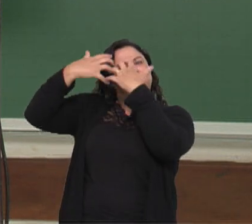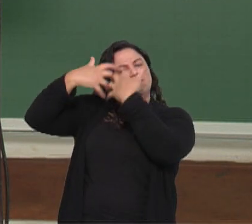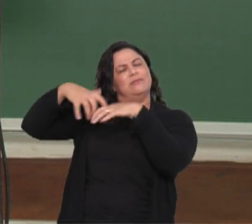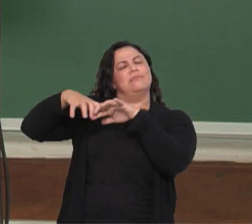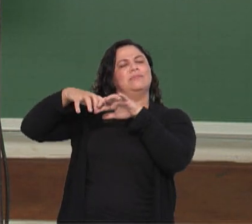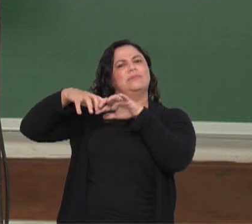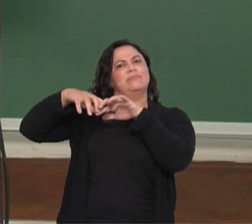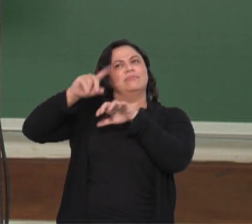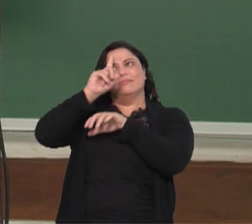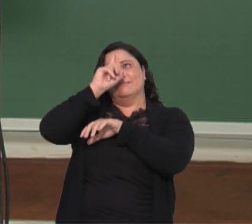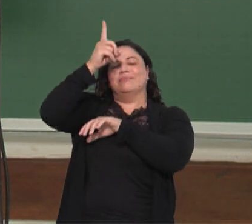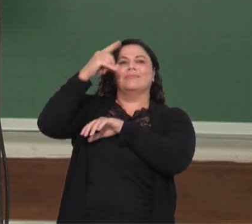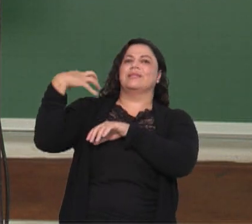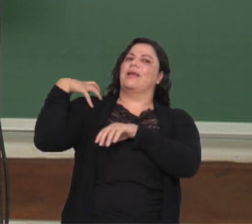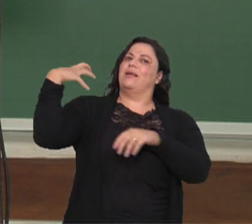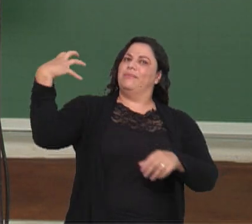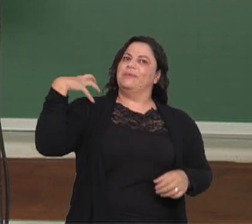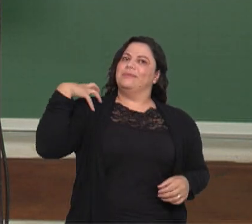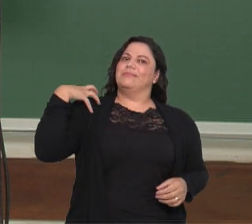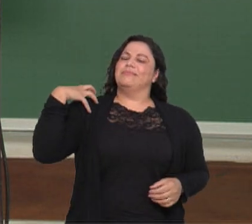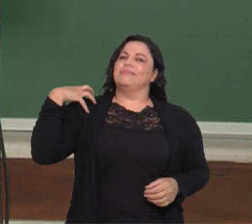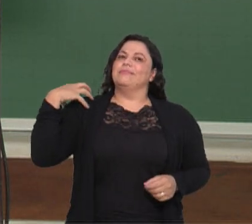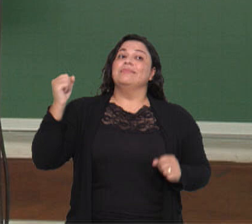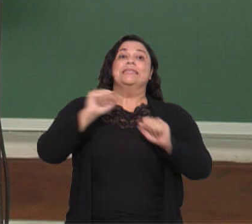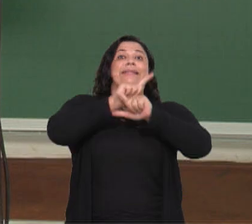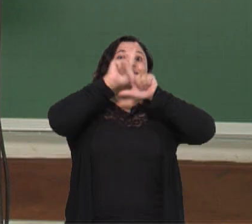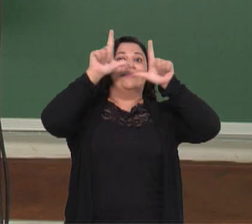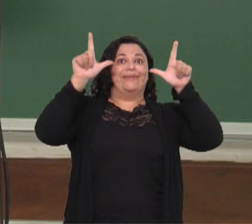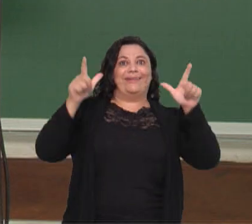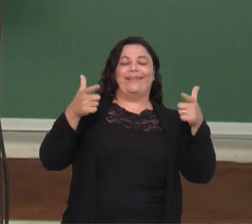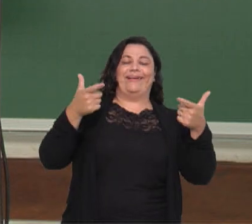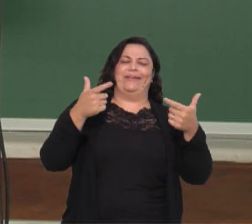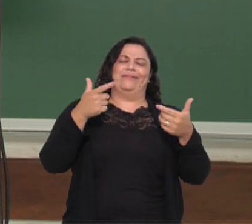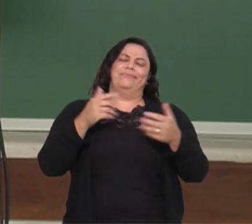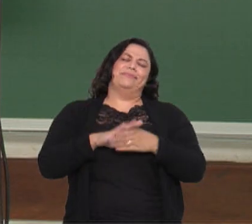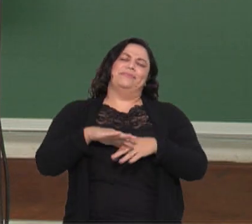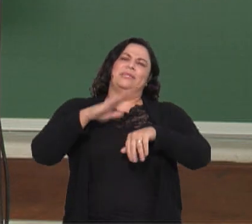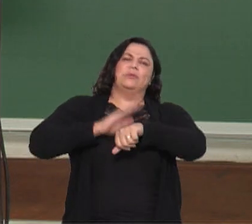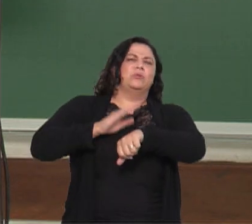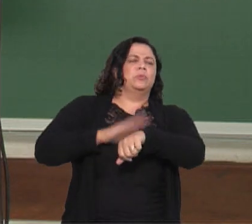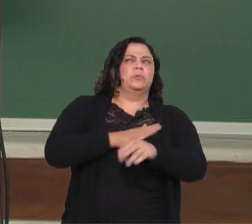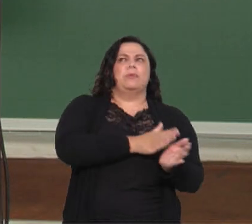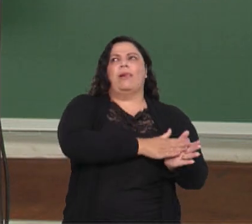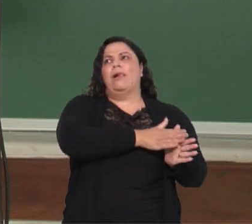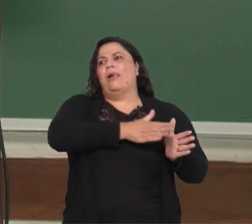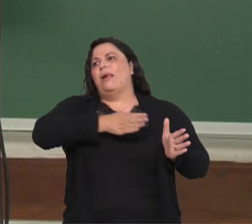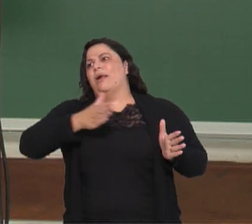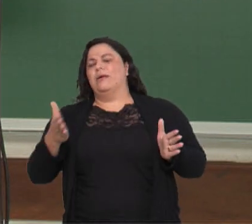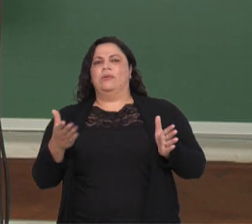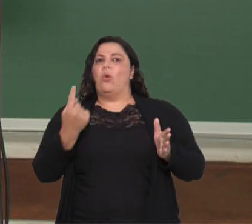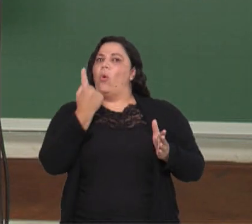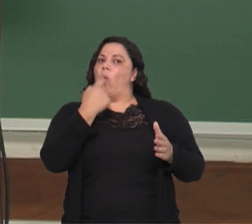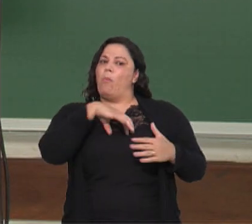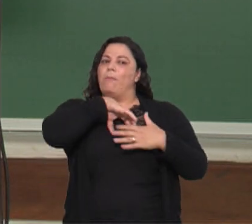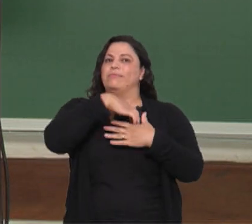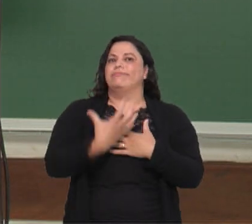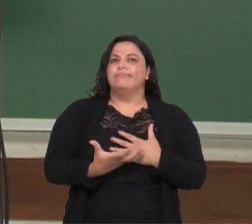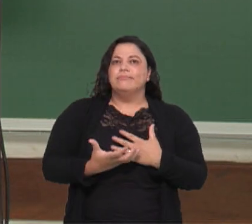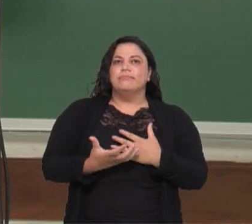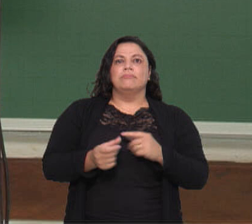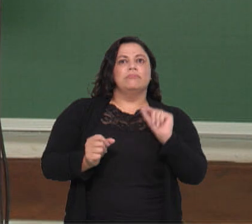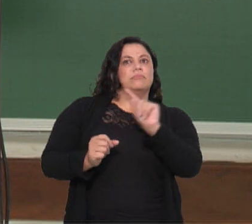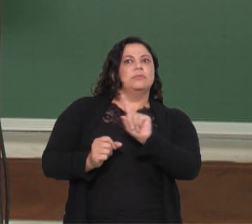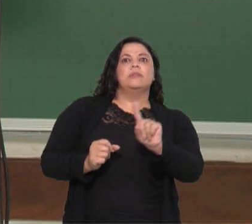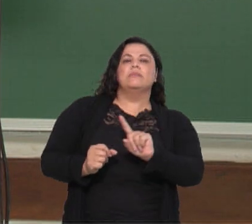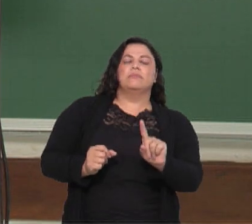dessa ideia do Platão. Claro que nem em todos os momentos da nossa vida a gente vai ter uma ação só. Talvez